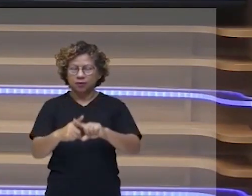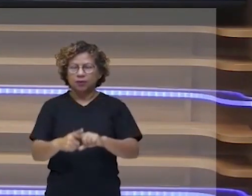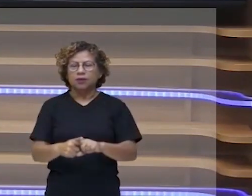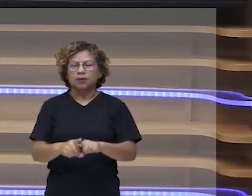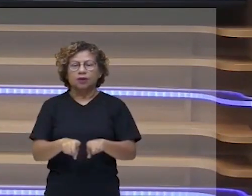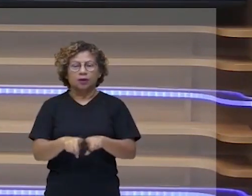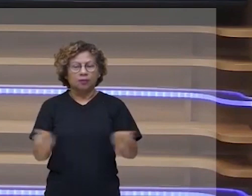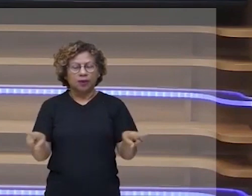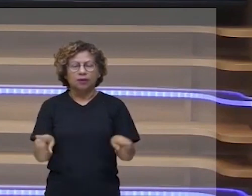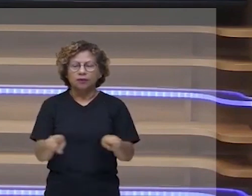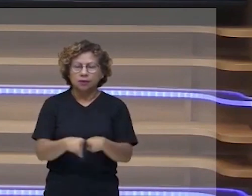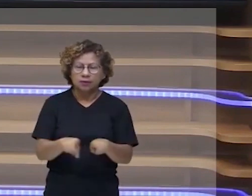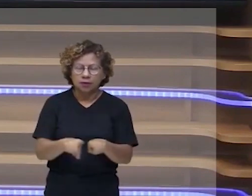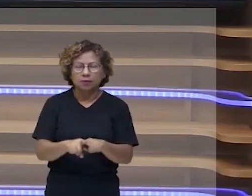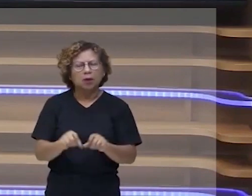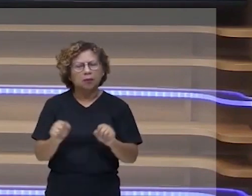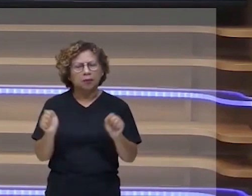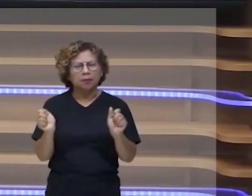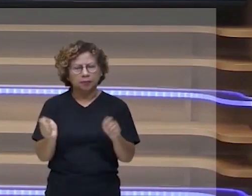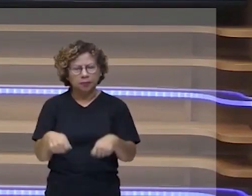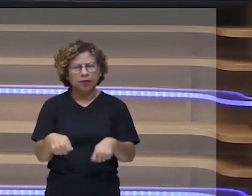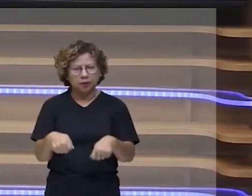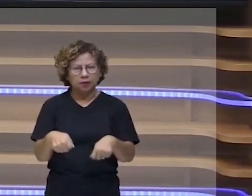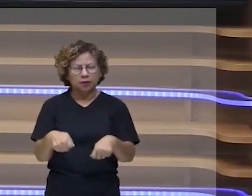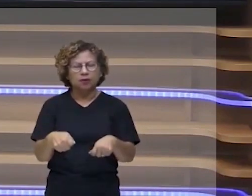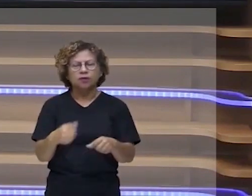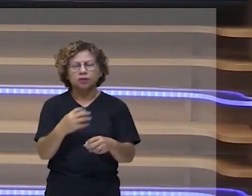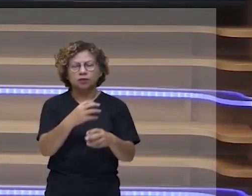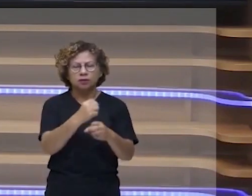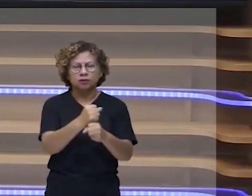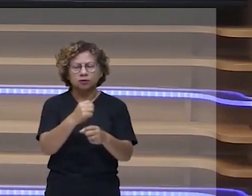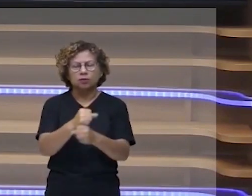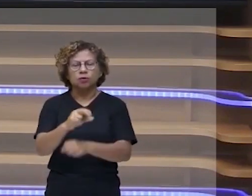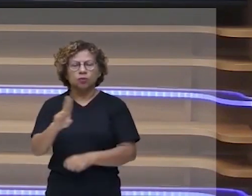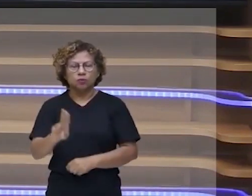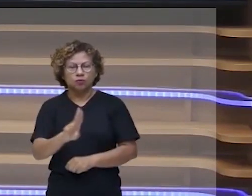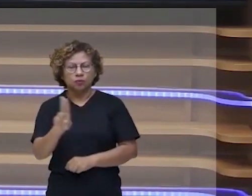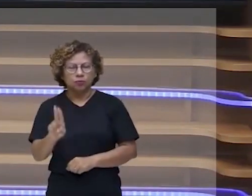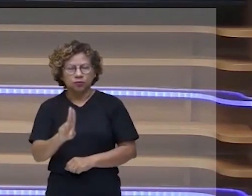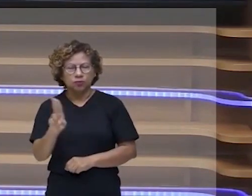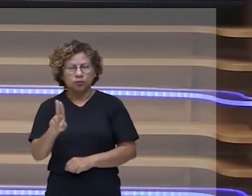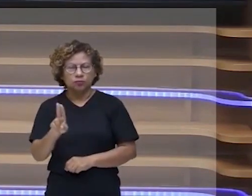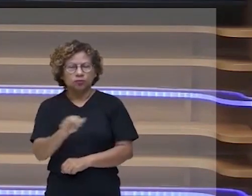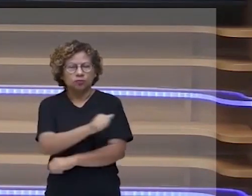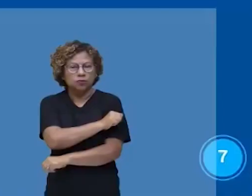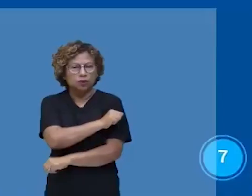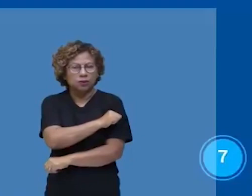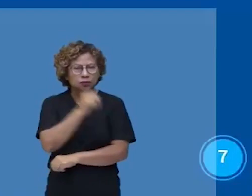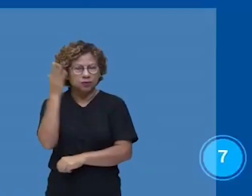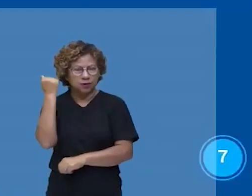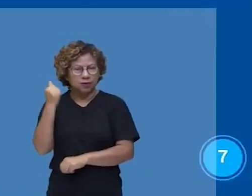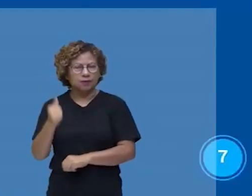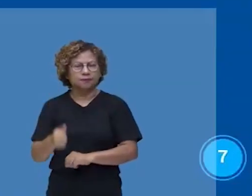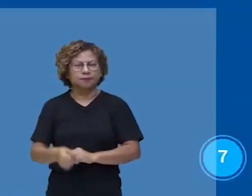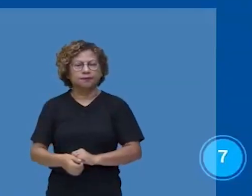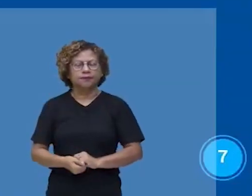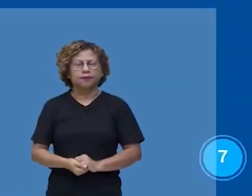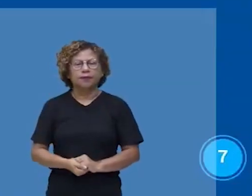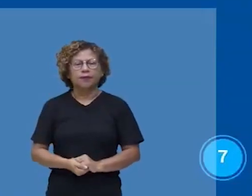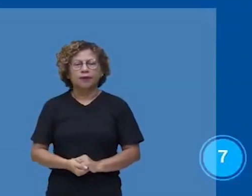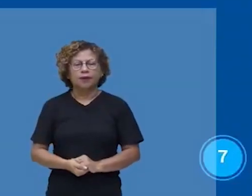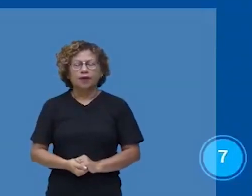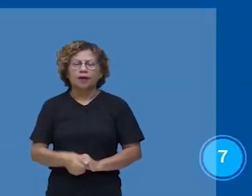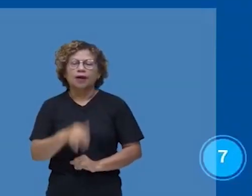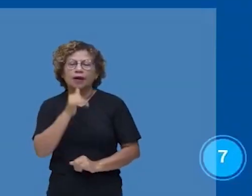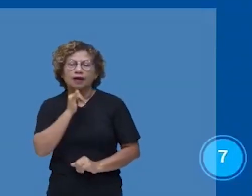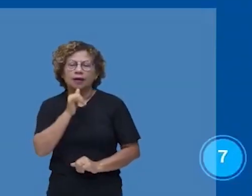calculado através da operação de soma. Para a gente, mais uma vez, né, trazer essa informação, vou mostrar para vocês aqui, então acompanhem. Através dos nossos